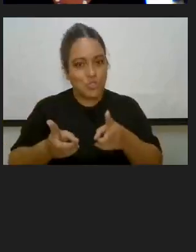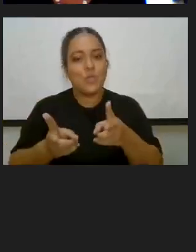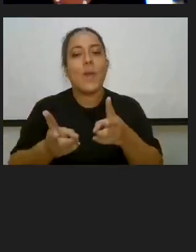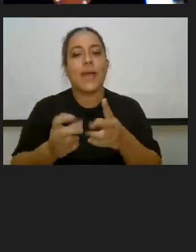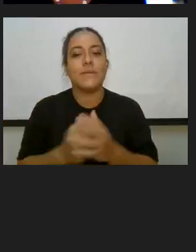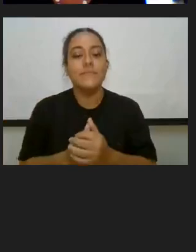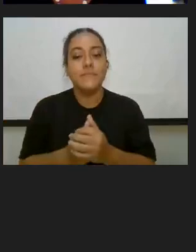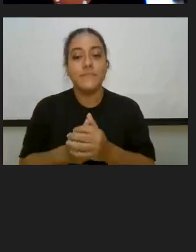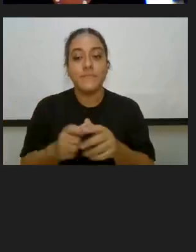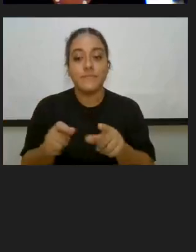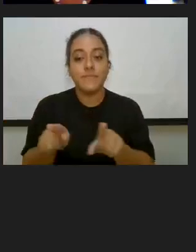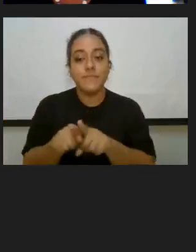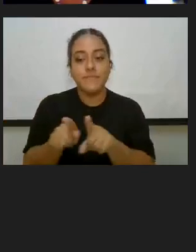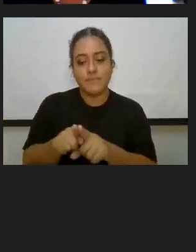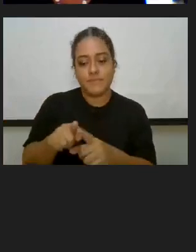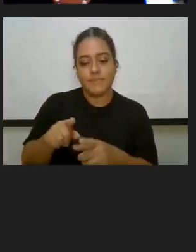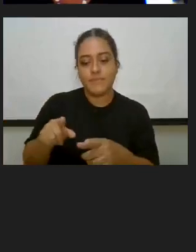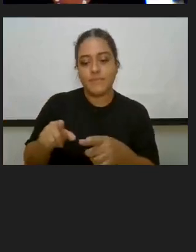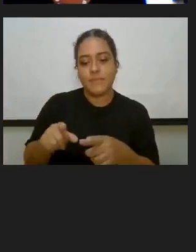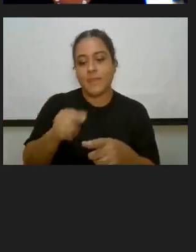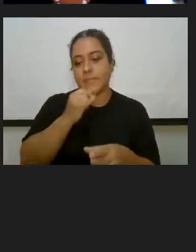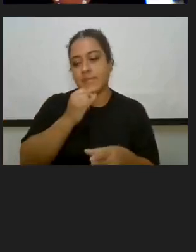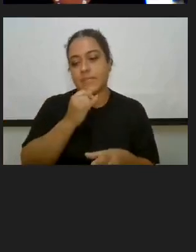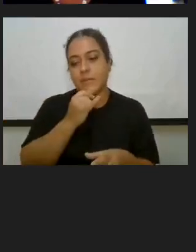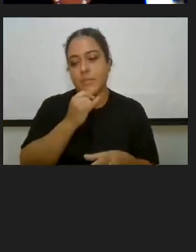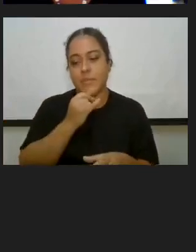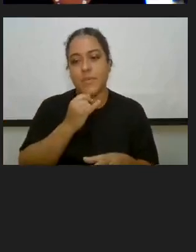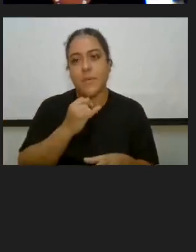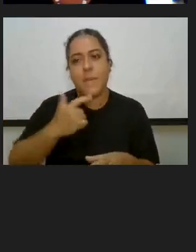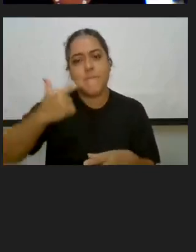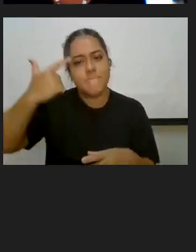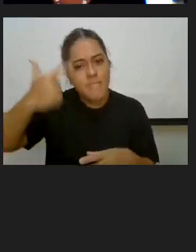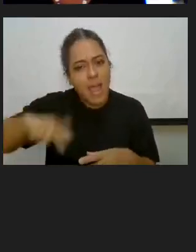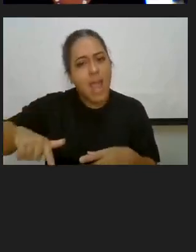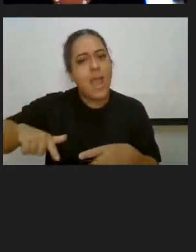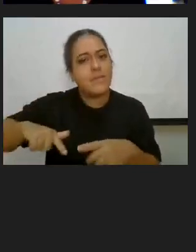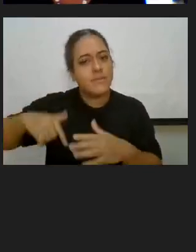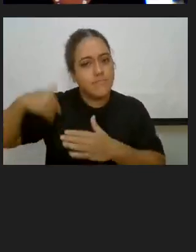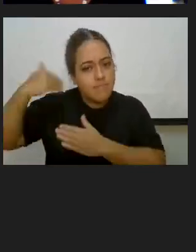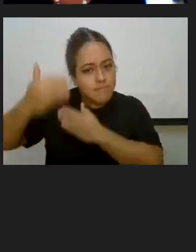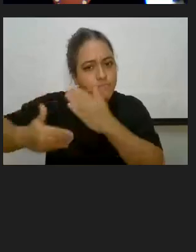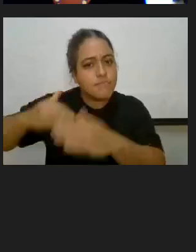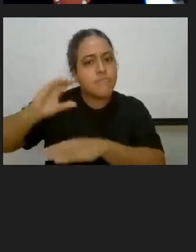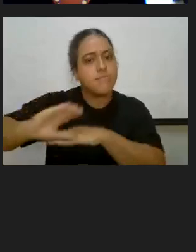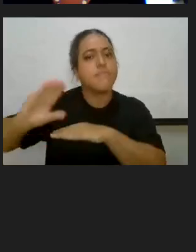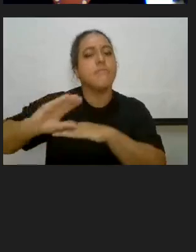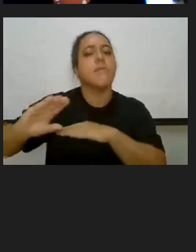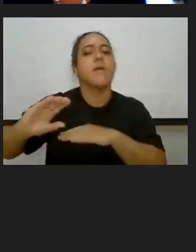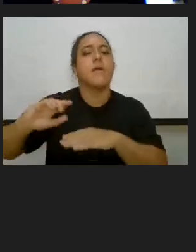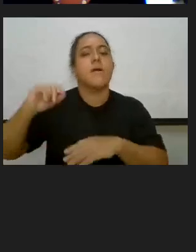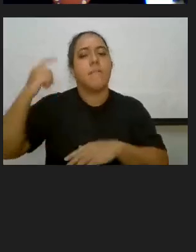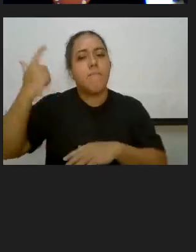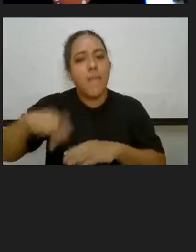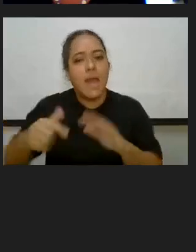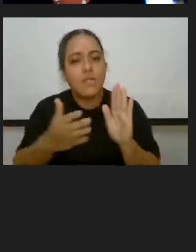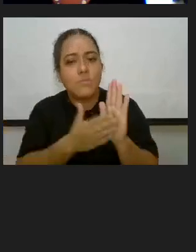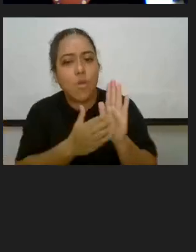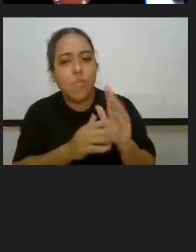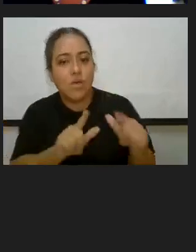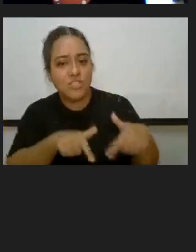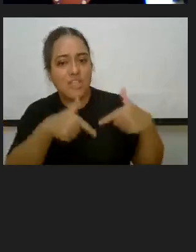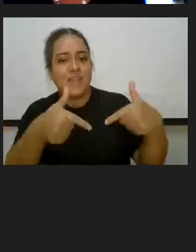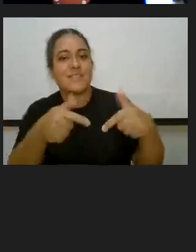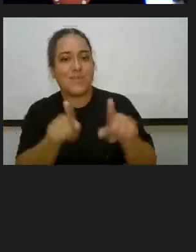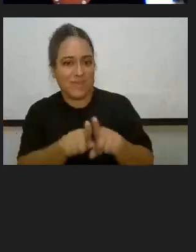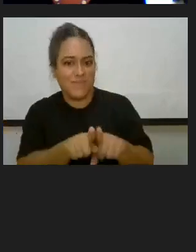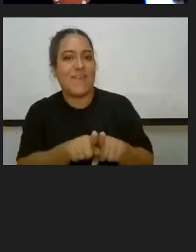tanto no formato de outras formações, como de outras propostas de ação também, que a gente